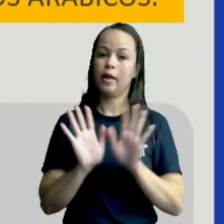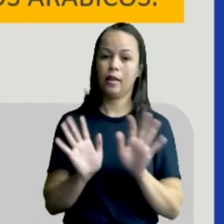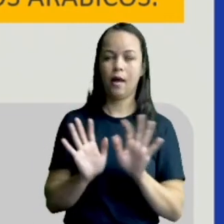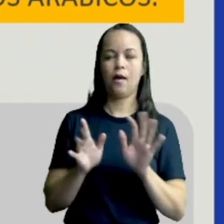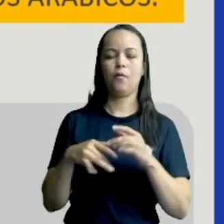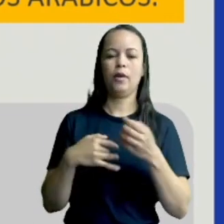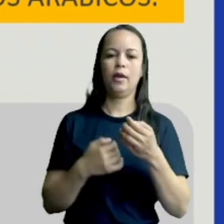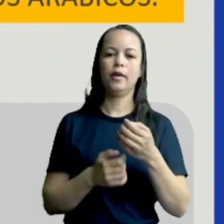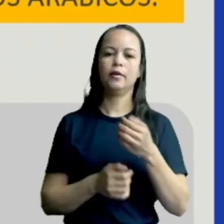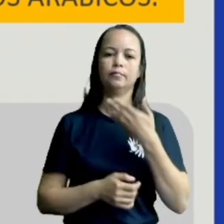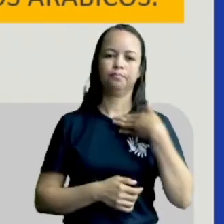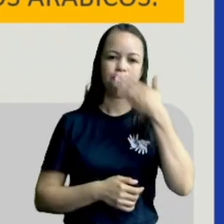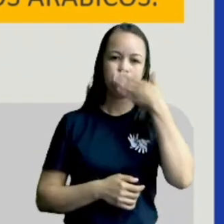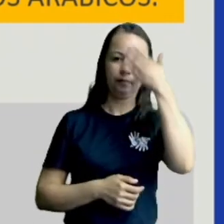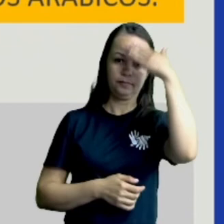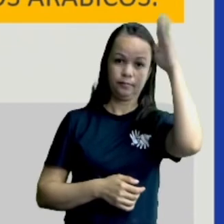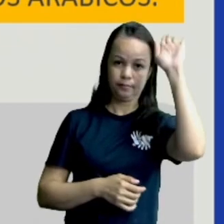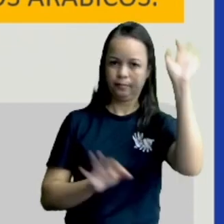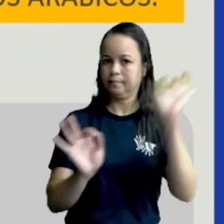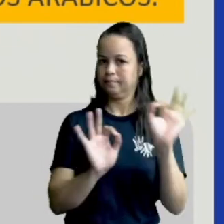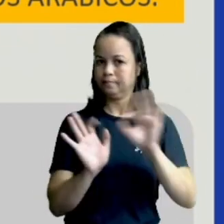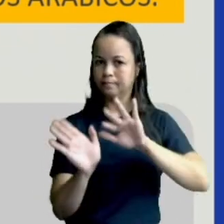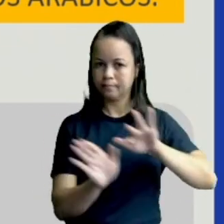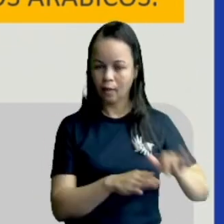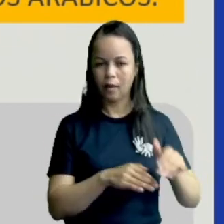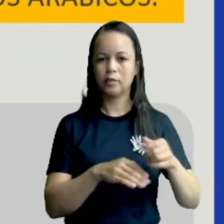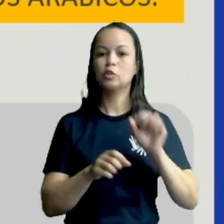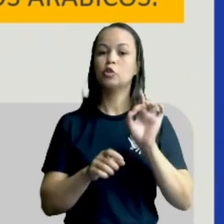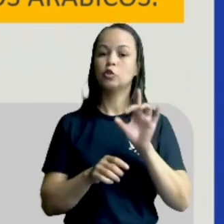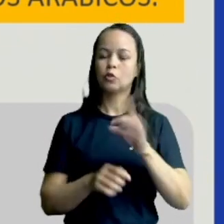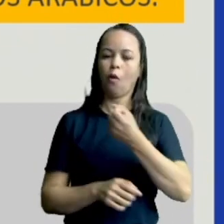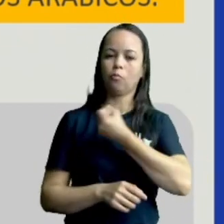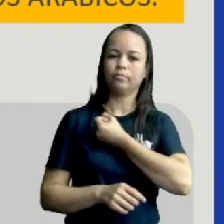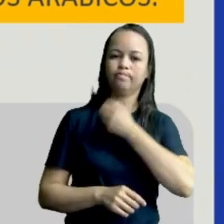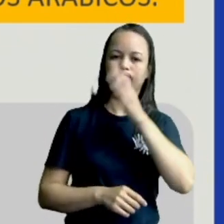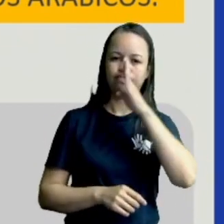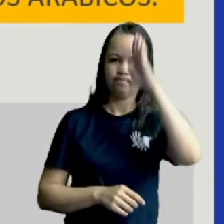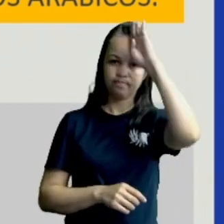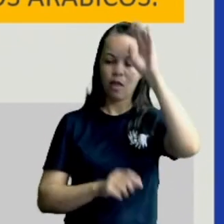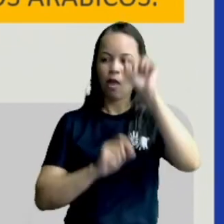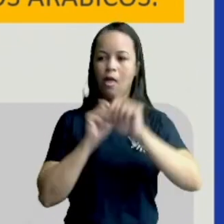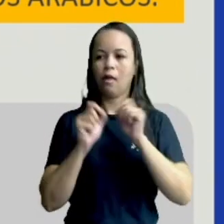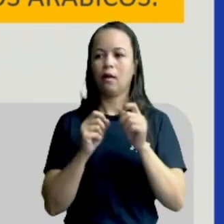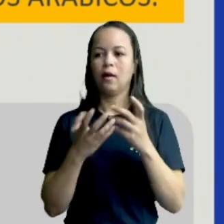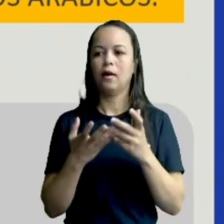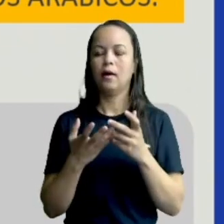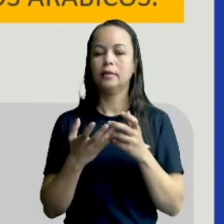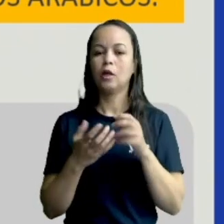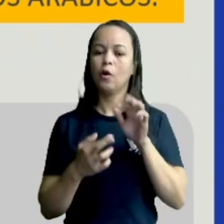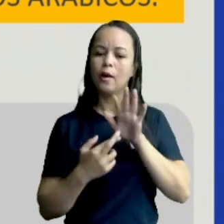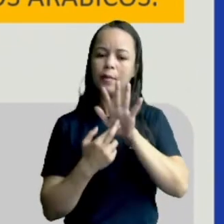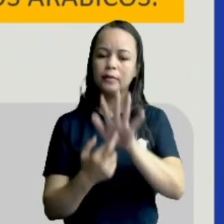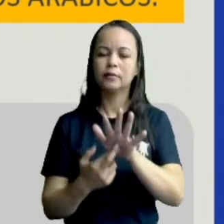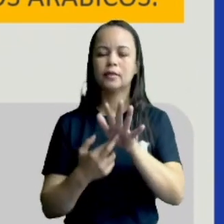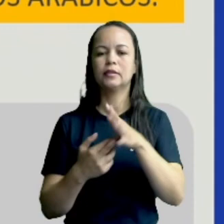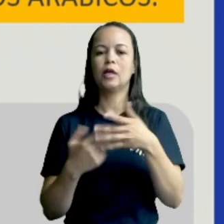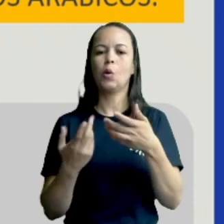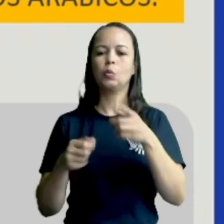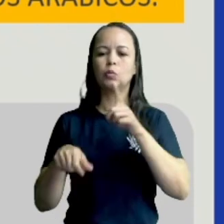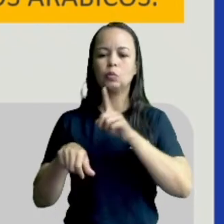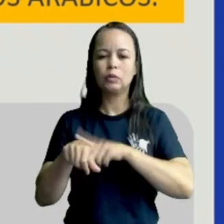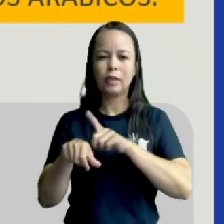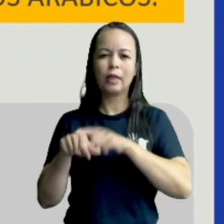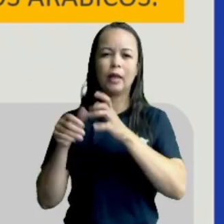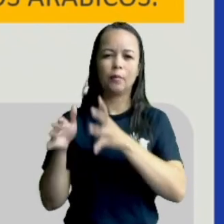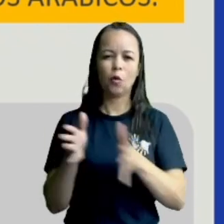A gente viu lá no texto esses algarismos romanos. A gente viu a representação do tempo de ocorrência de um